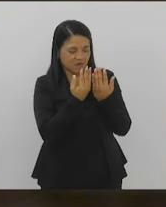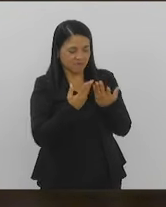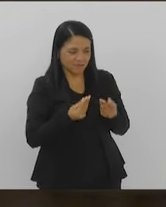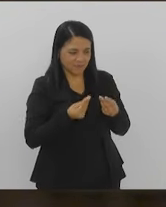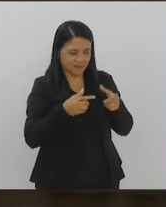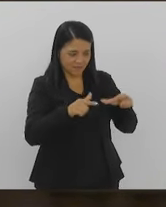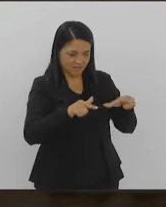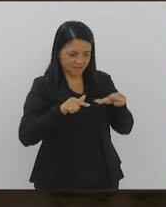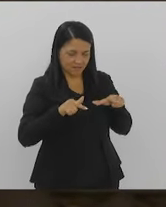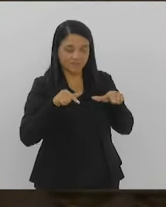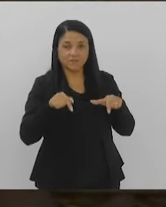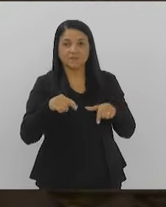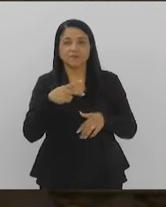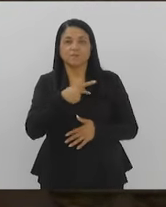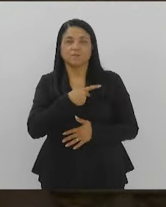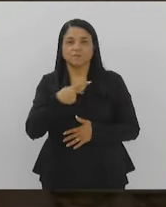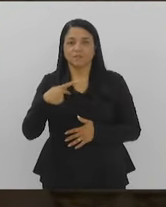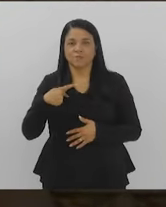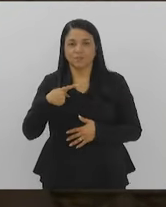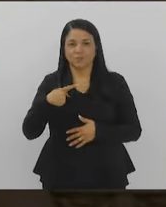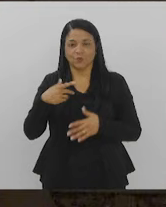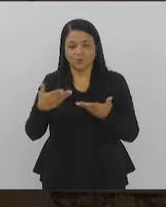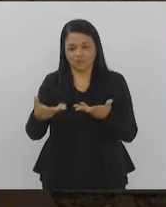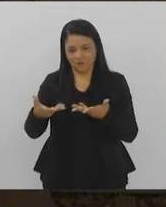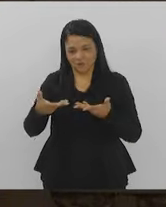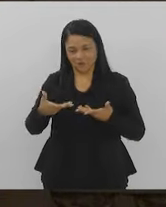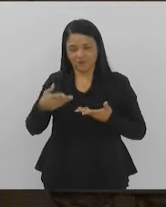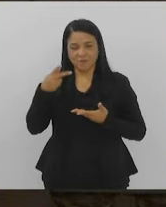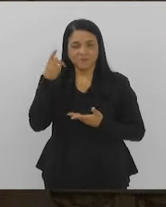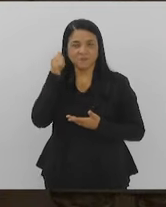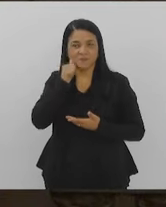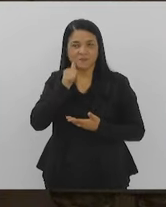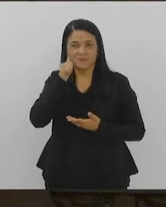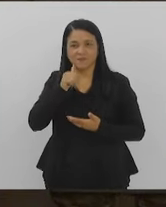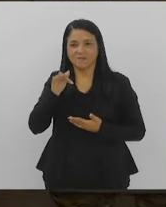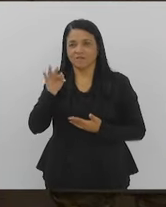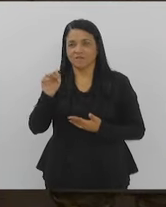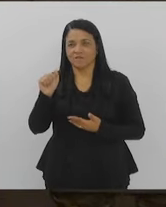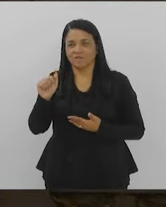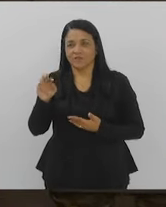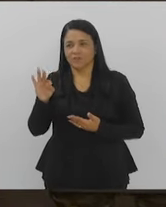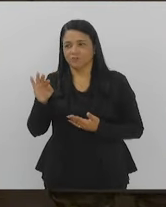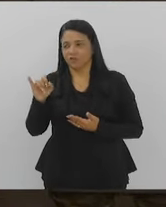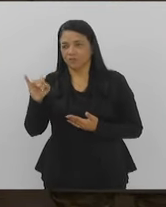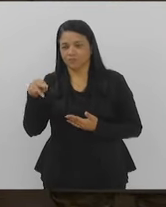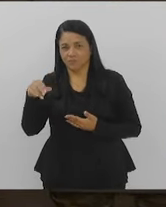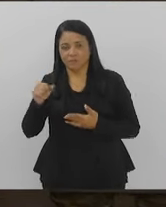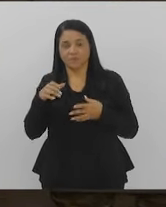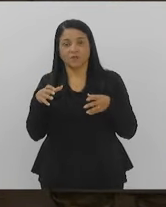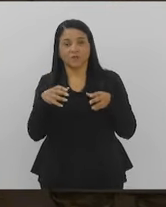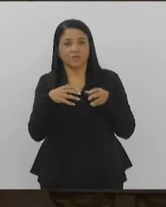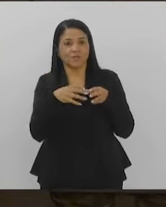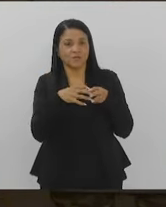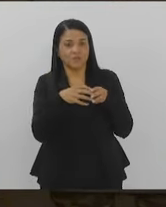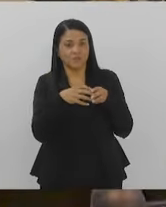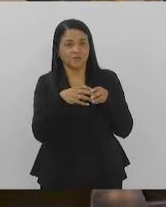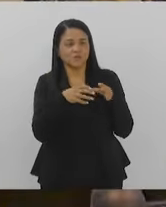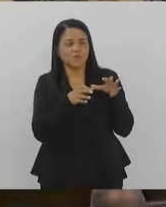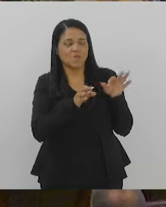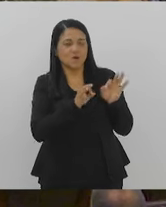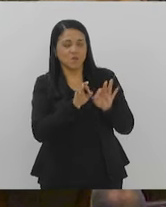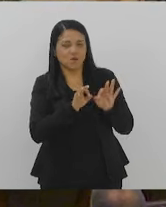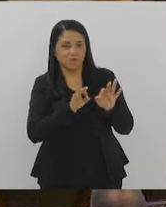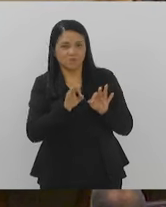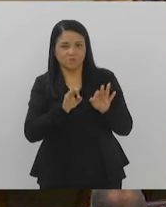nossa querida pastora Fátima, em nome do nosso, da nossa comissão organizadora